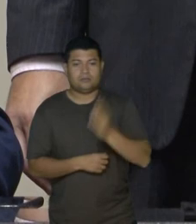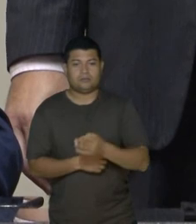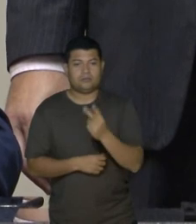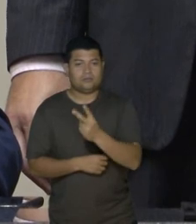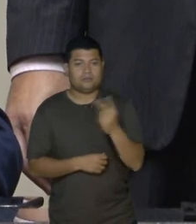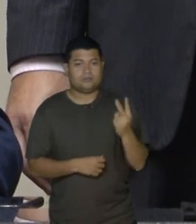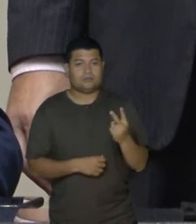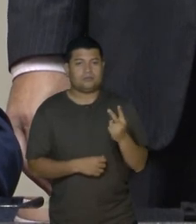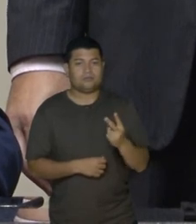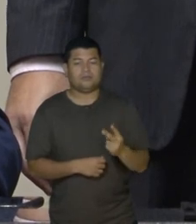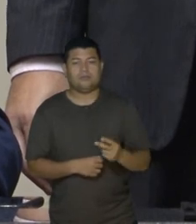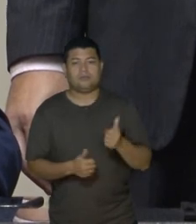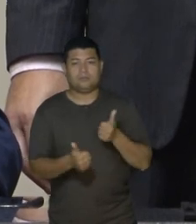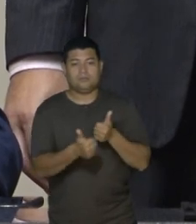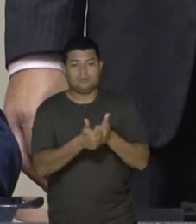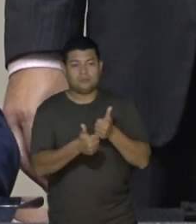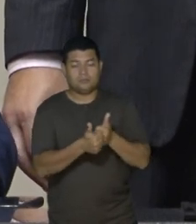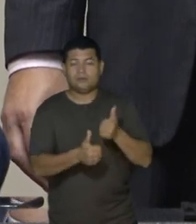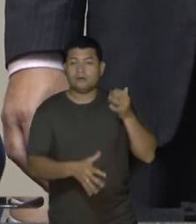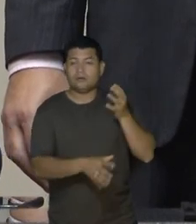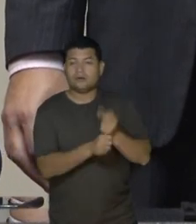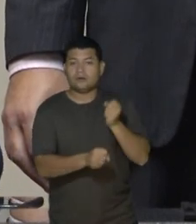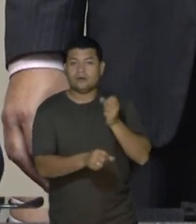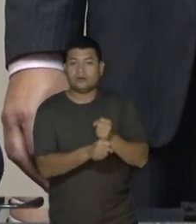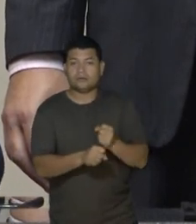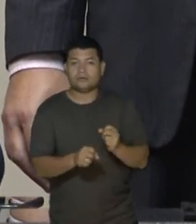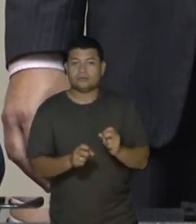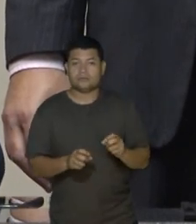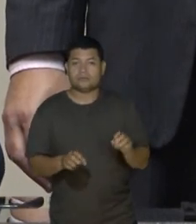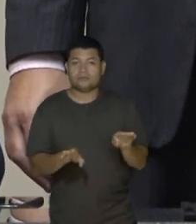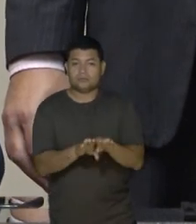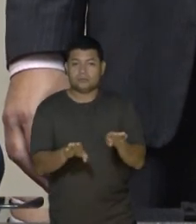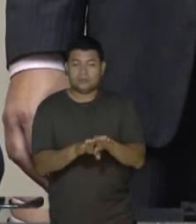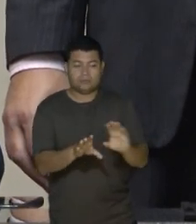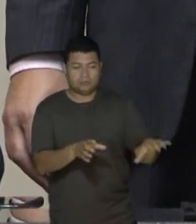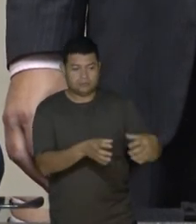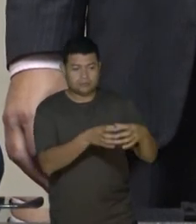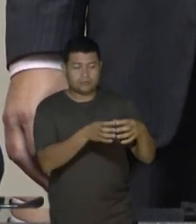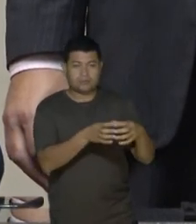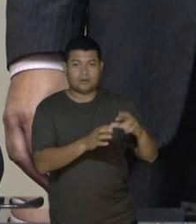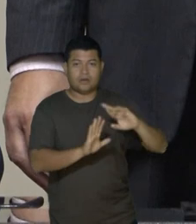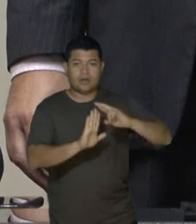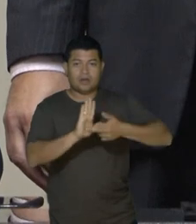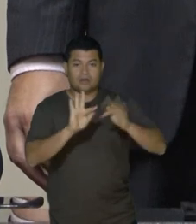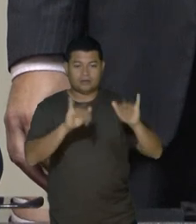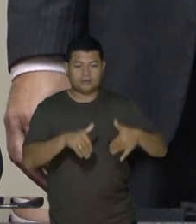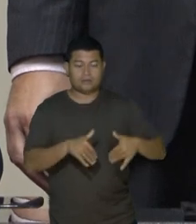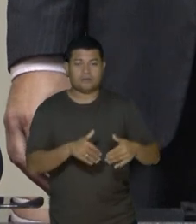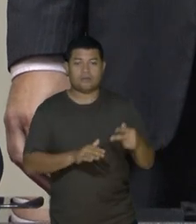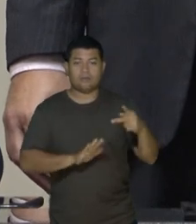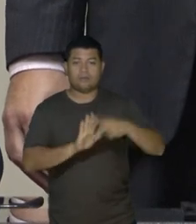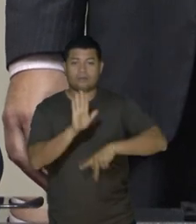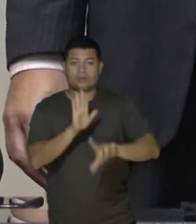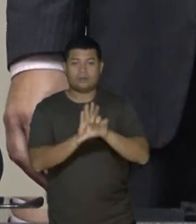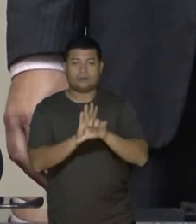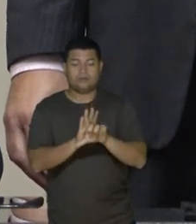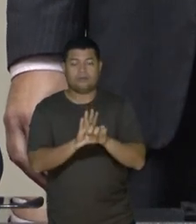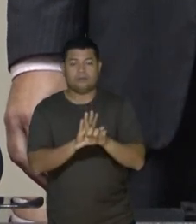32-22, de autoria do Tribunal de Contas. Ainda em bloco, como redação final, projetos de